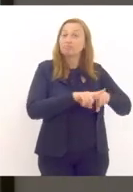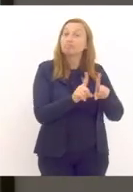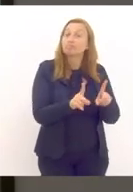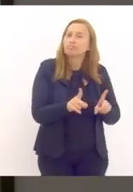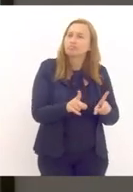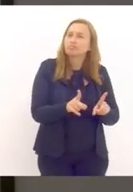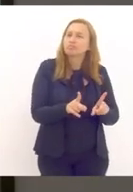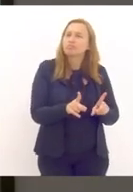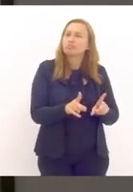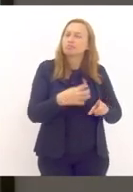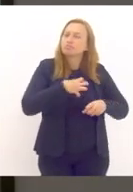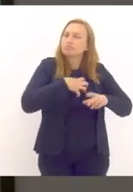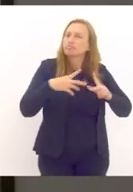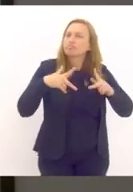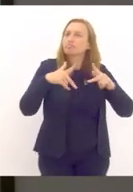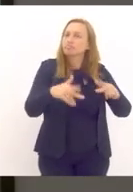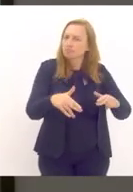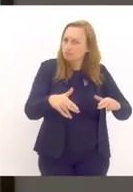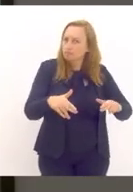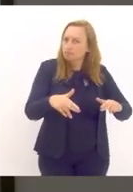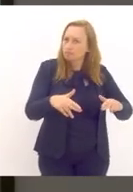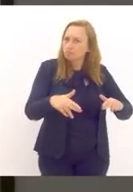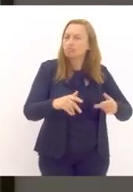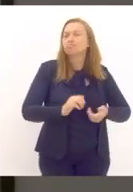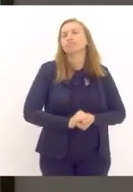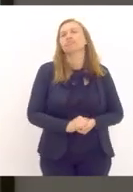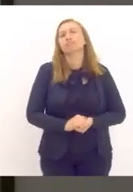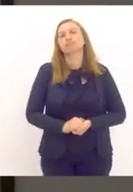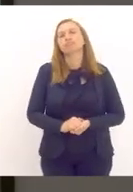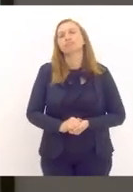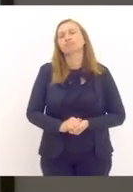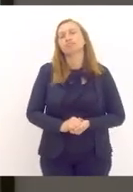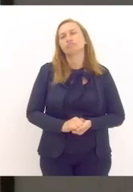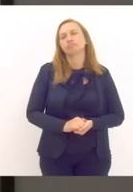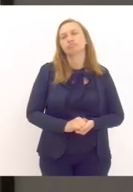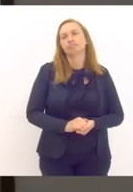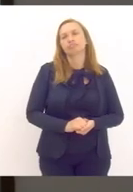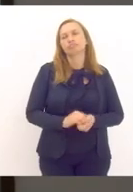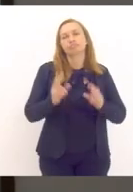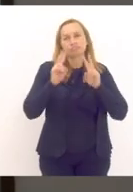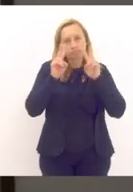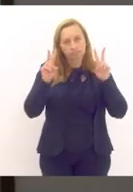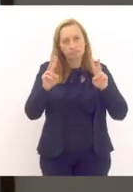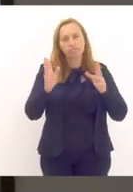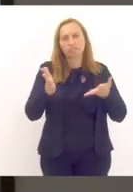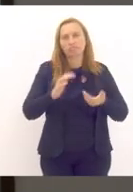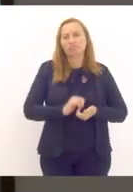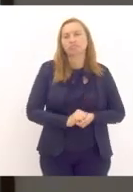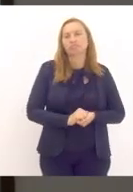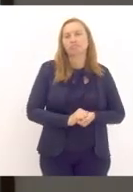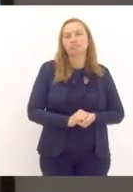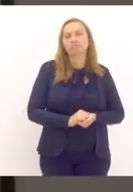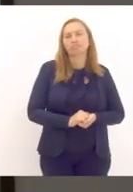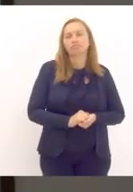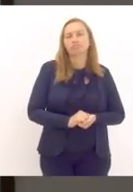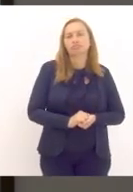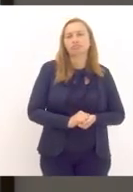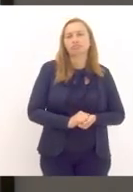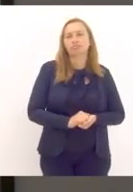mesmo efeito e o mesmo racional da previdência, do ponto de vista atuarial. Ou seja, nós